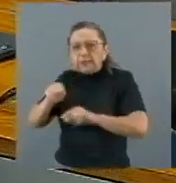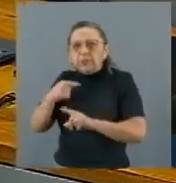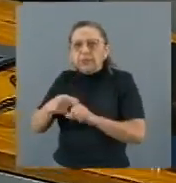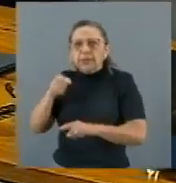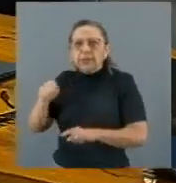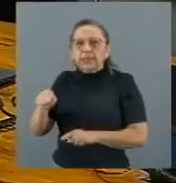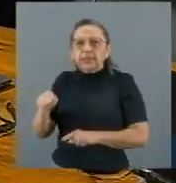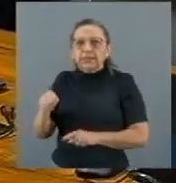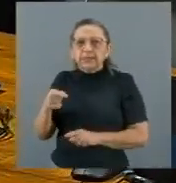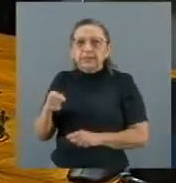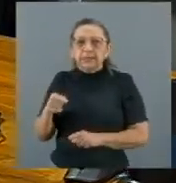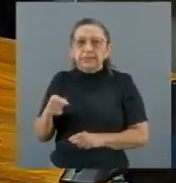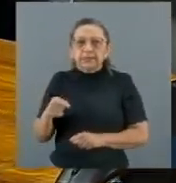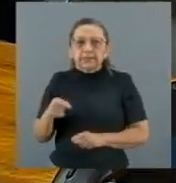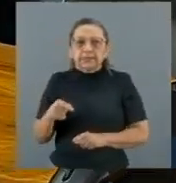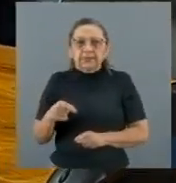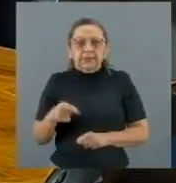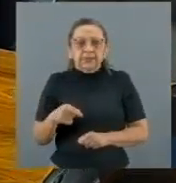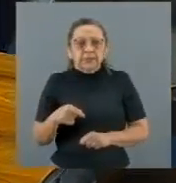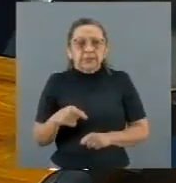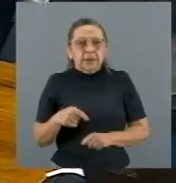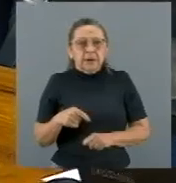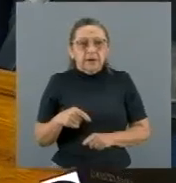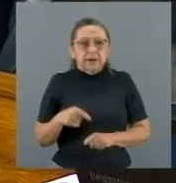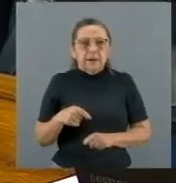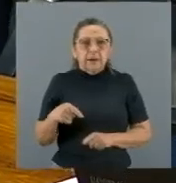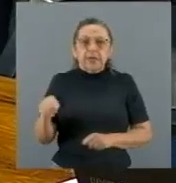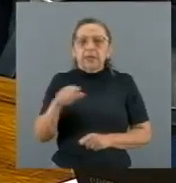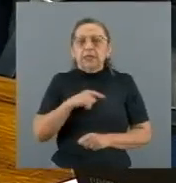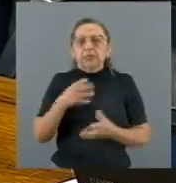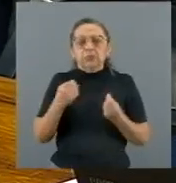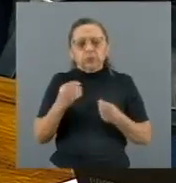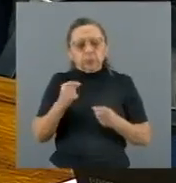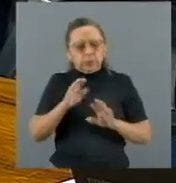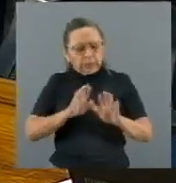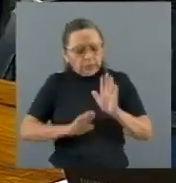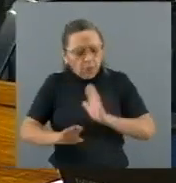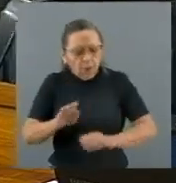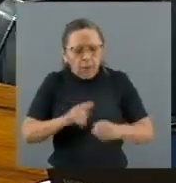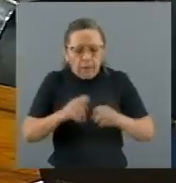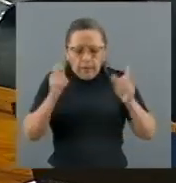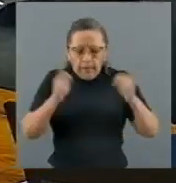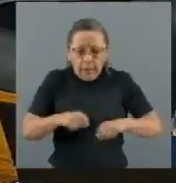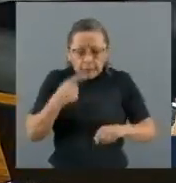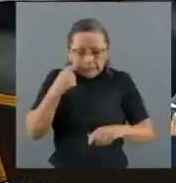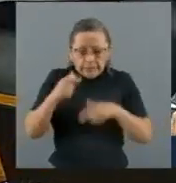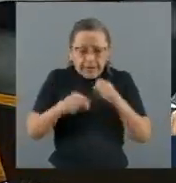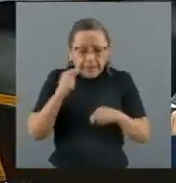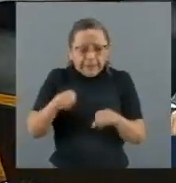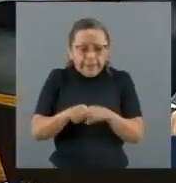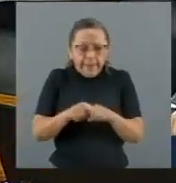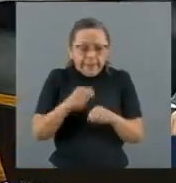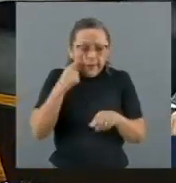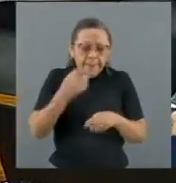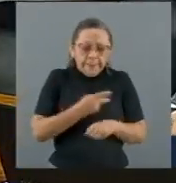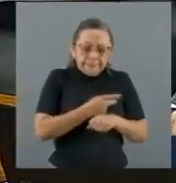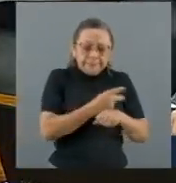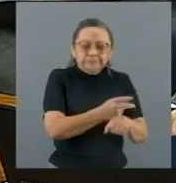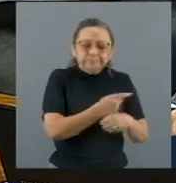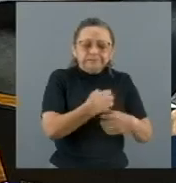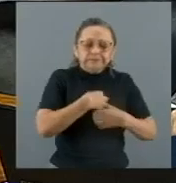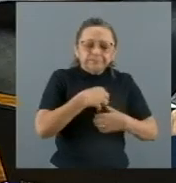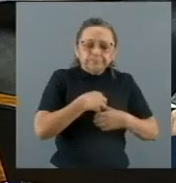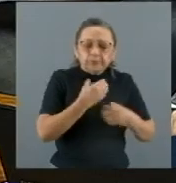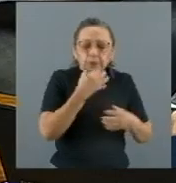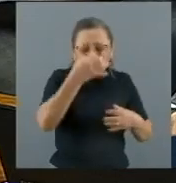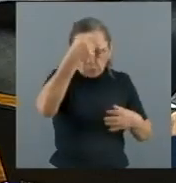se notabiliza aqui pelas minúcias, pela capacidade operativa que ele tem de buscar e formar consenso